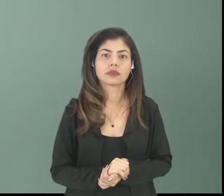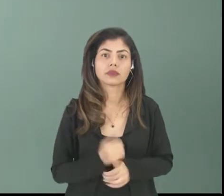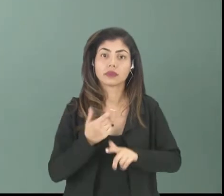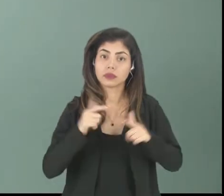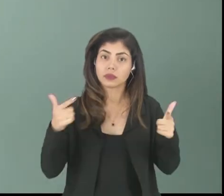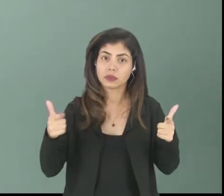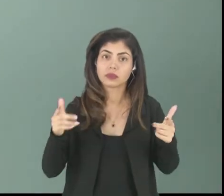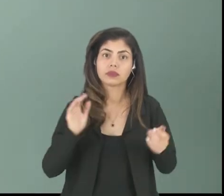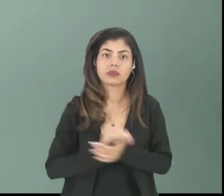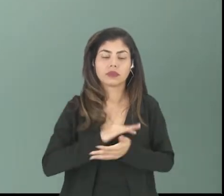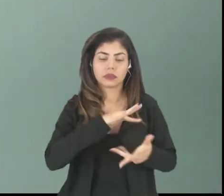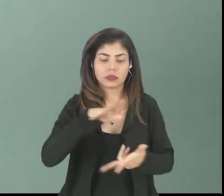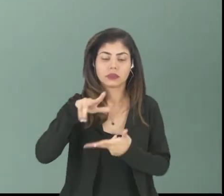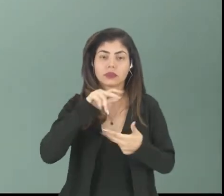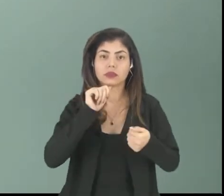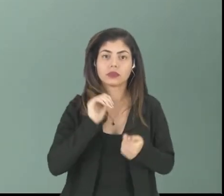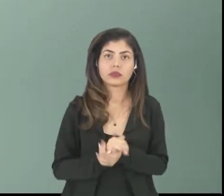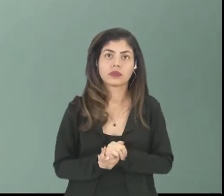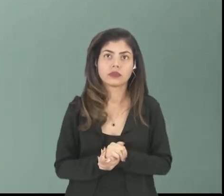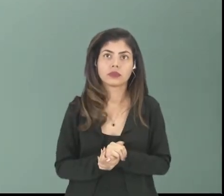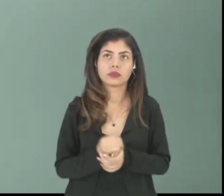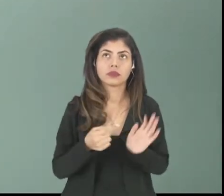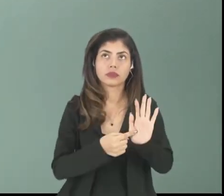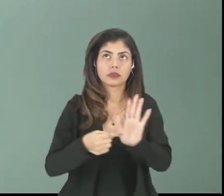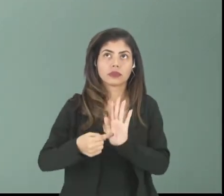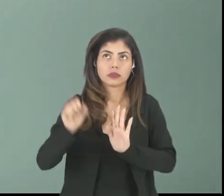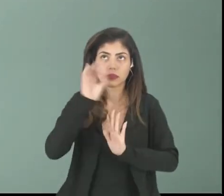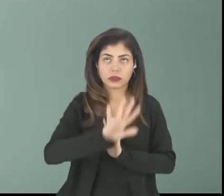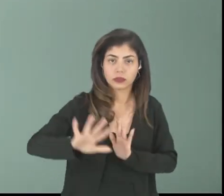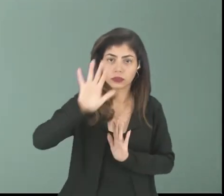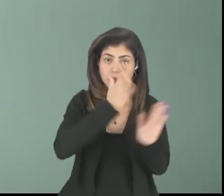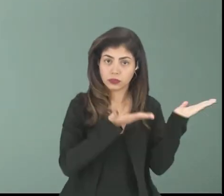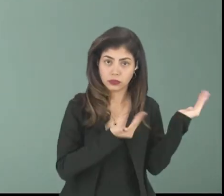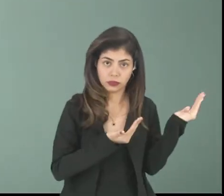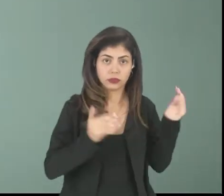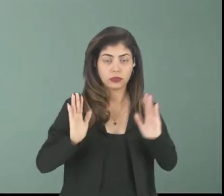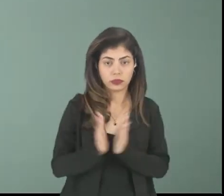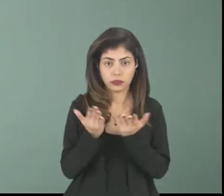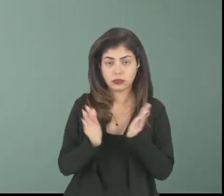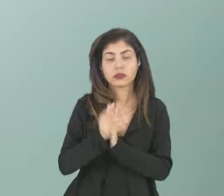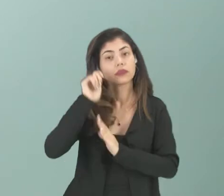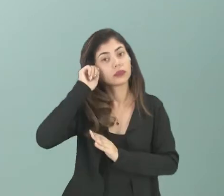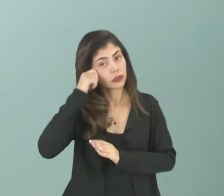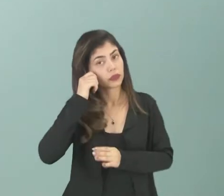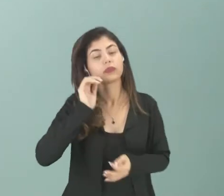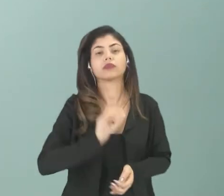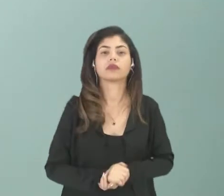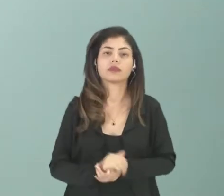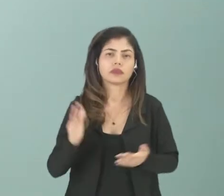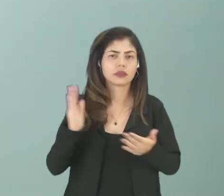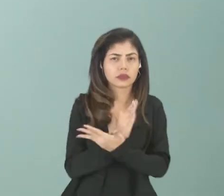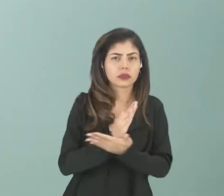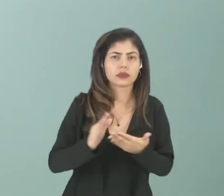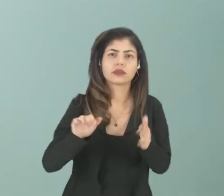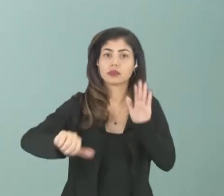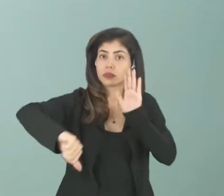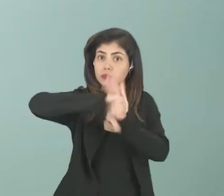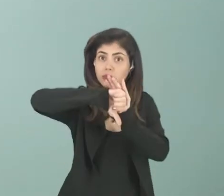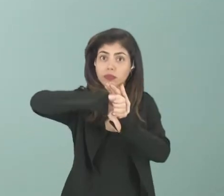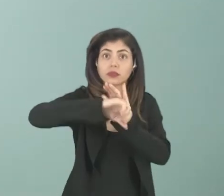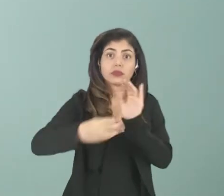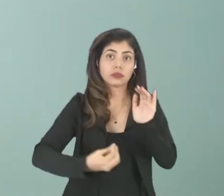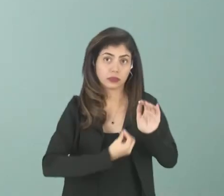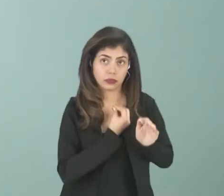das maiores do mundo. E se você vê o perfil, geralmente são jovens, pobres e negros, que alguns cometeram crimes